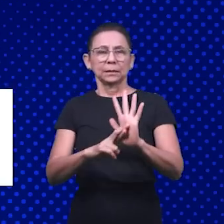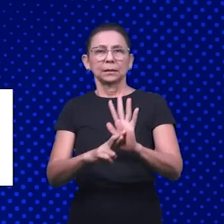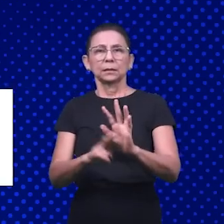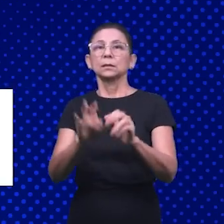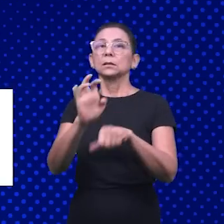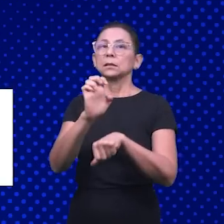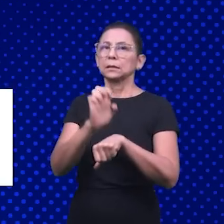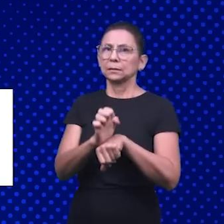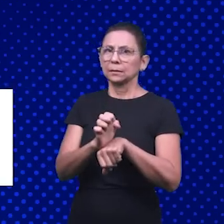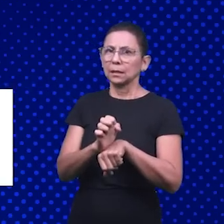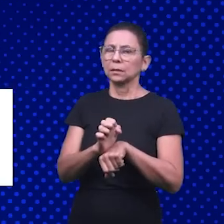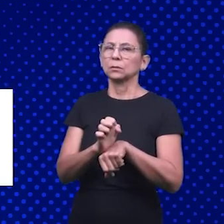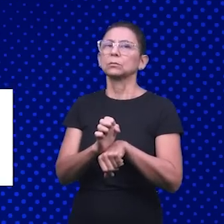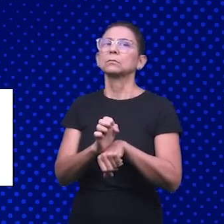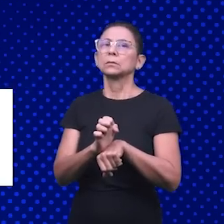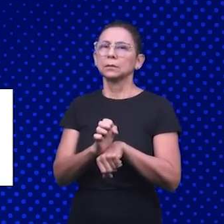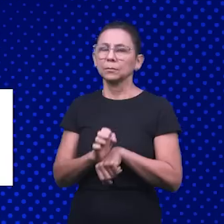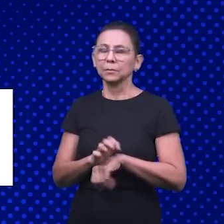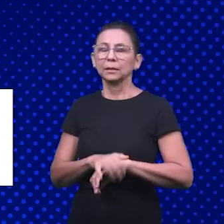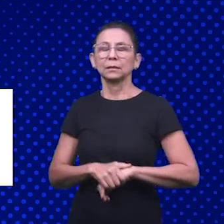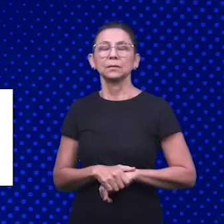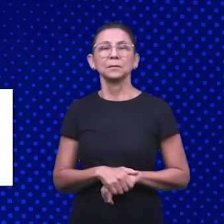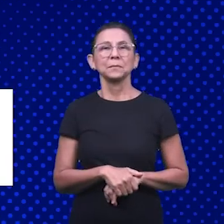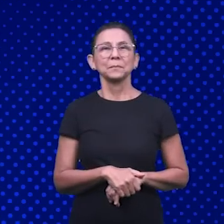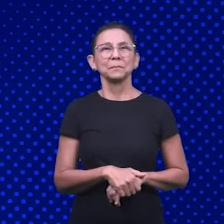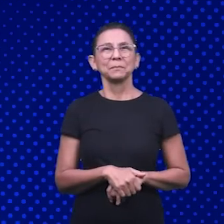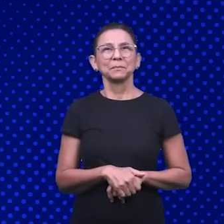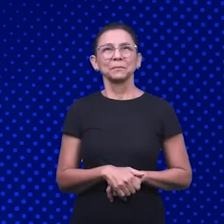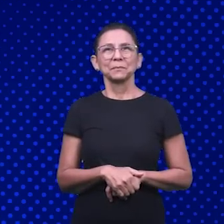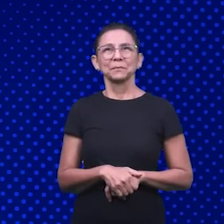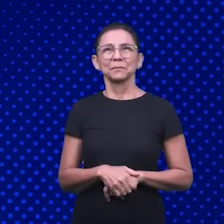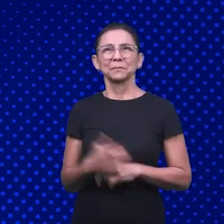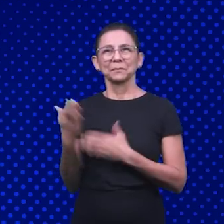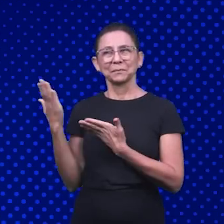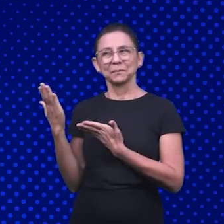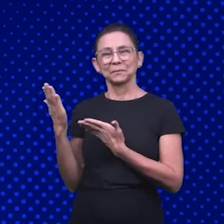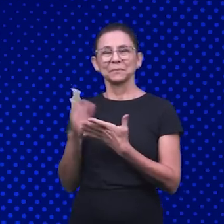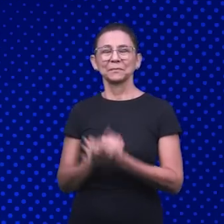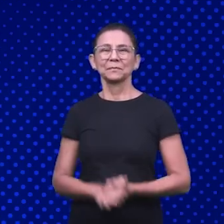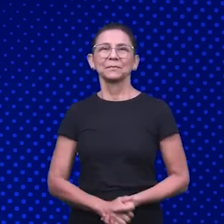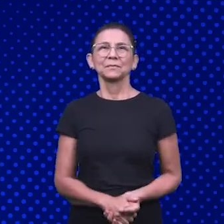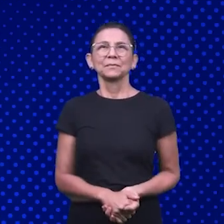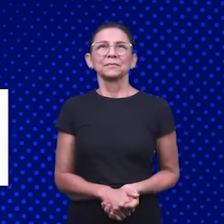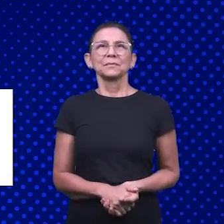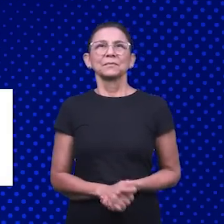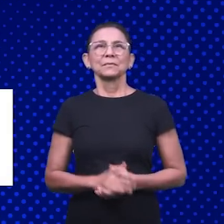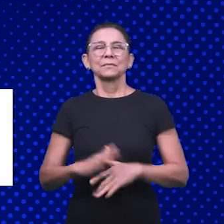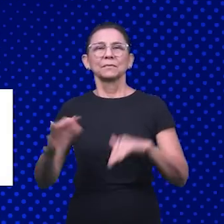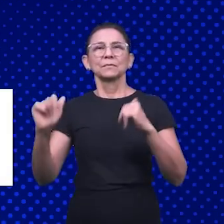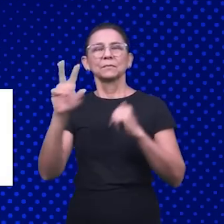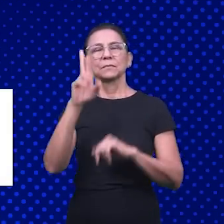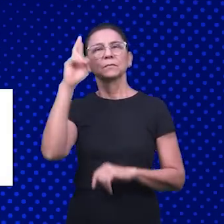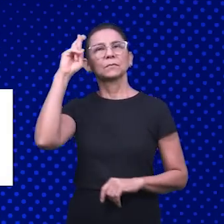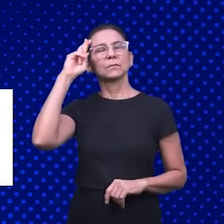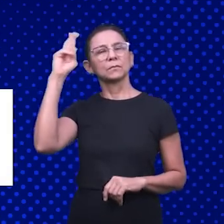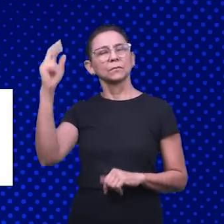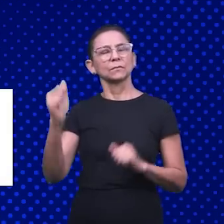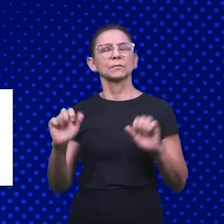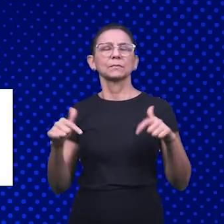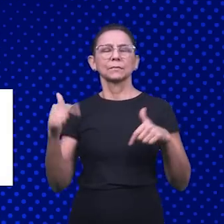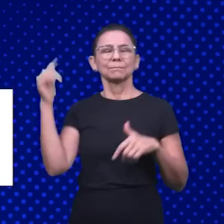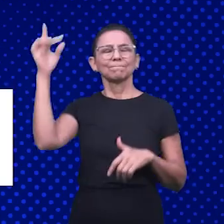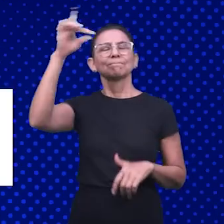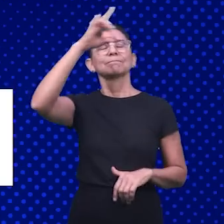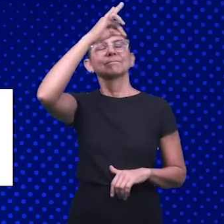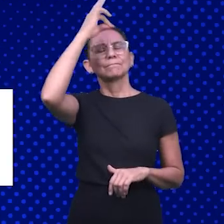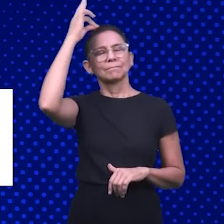Essa mesma experiência foi vivida pelos irmãos da ICM Centro, em Cacoal. Louvado seja o nome do Senhor por essas operações do